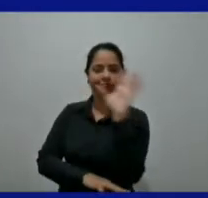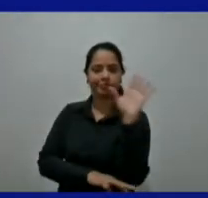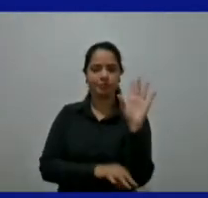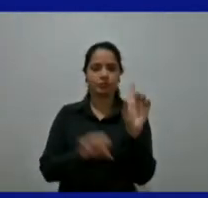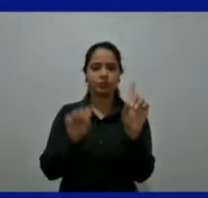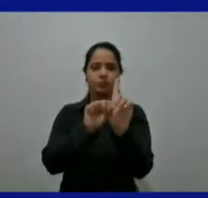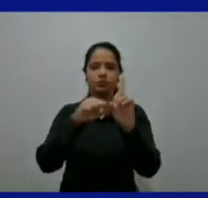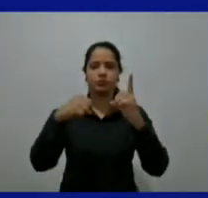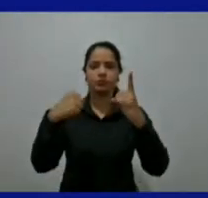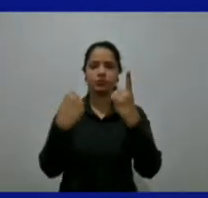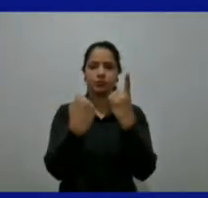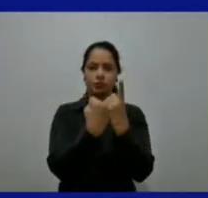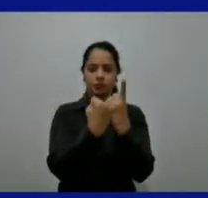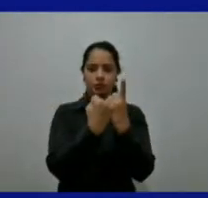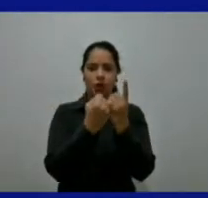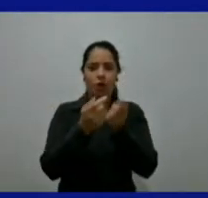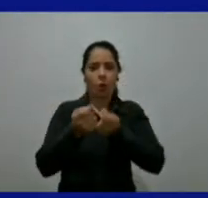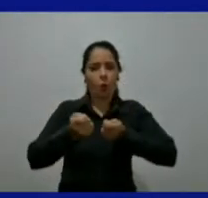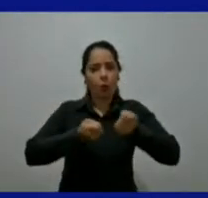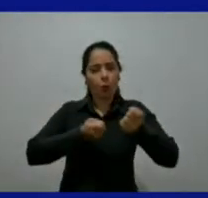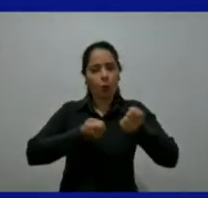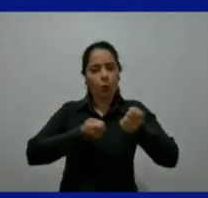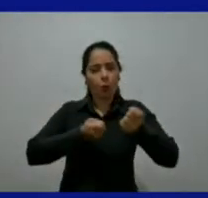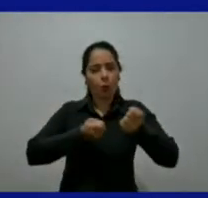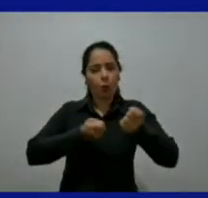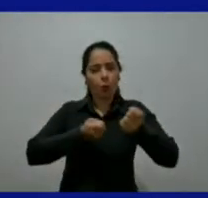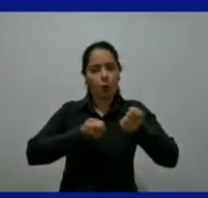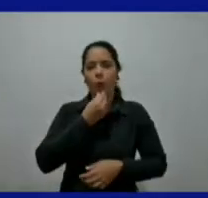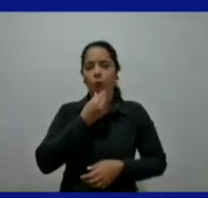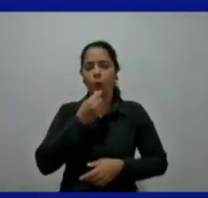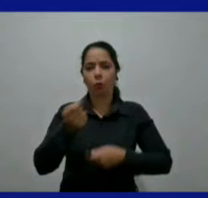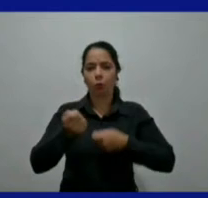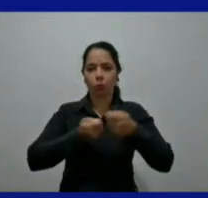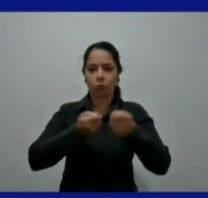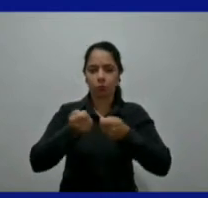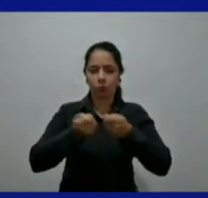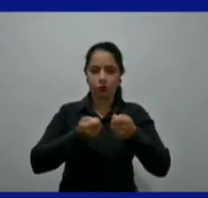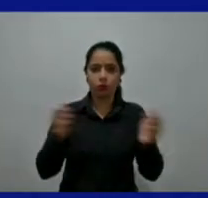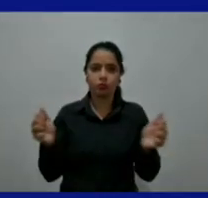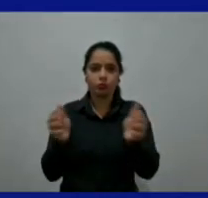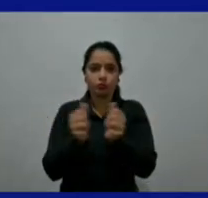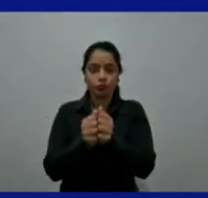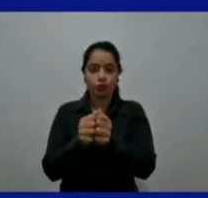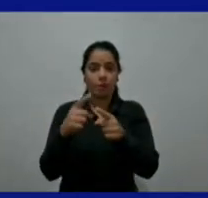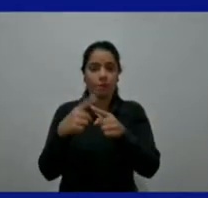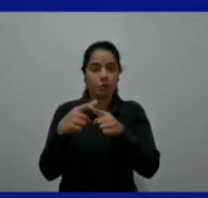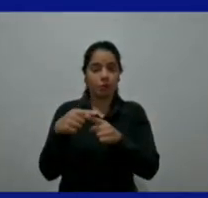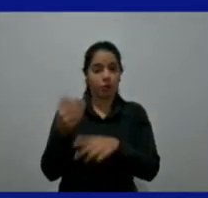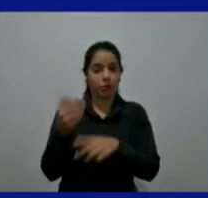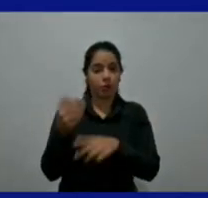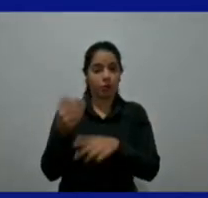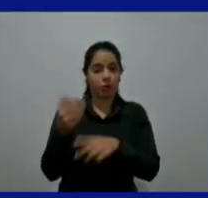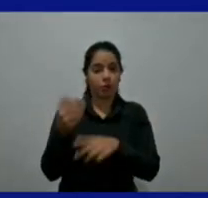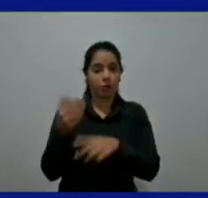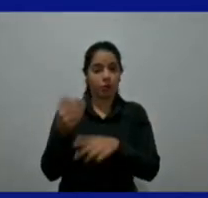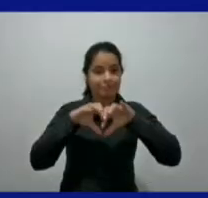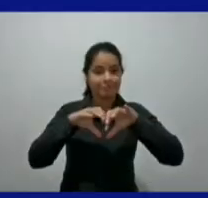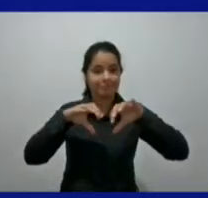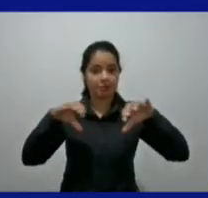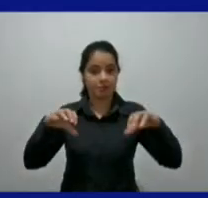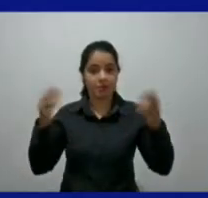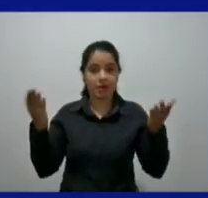de governança ao mesmo tempo, que antes eram tratadas separadas e passaram a ser tratadas de uma